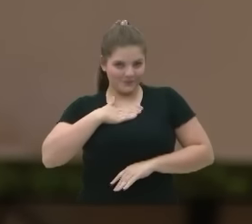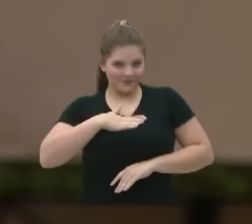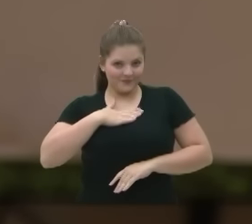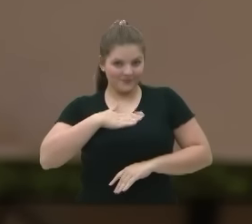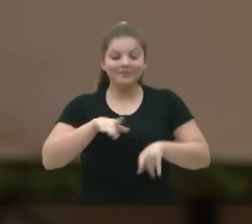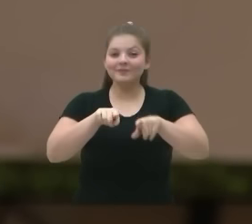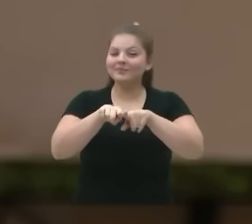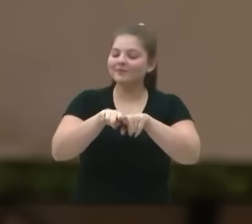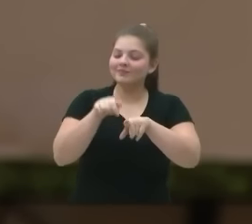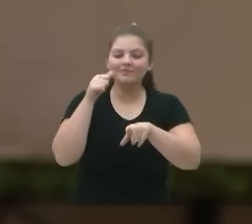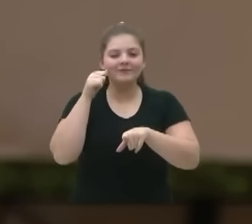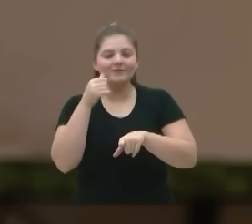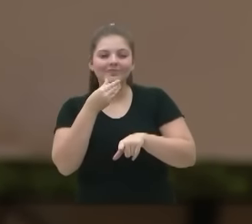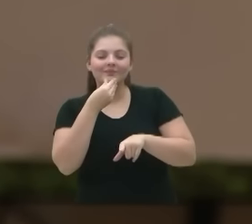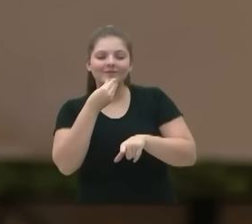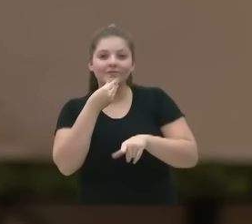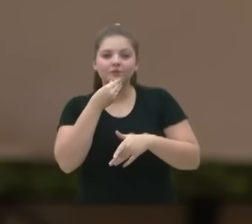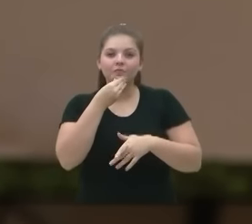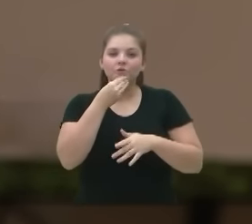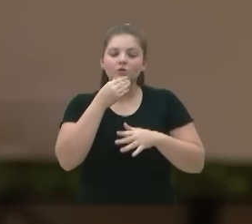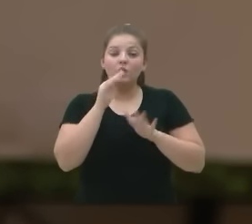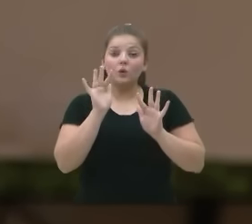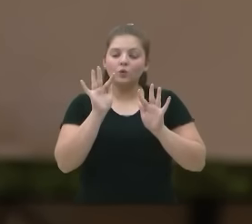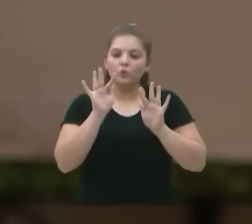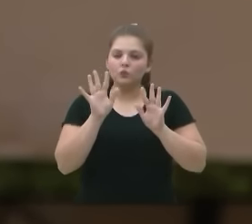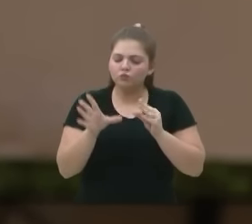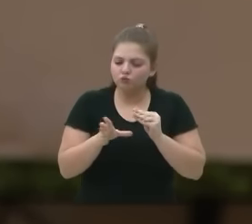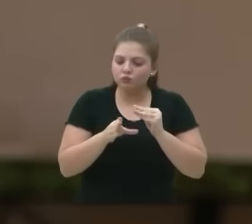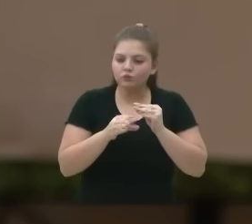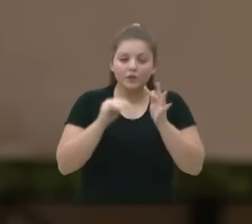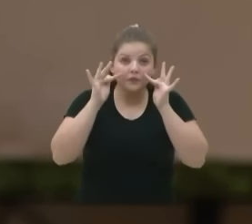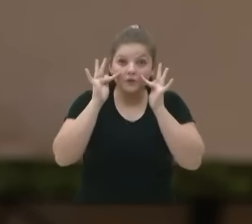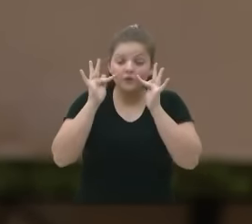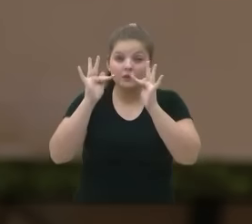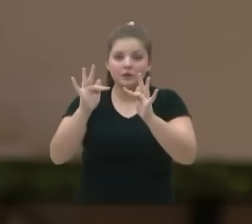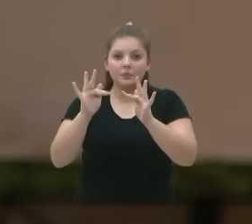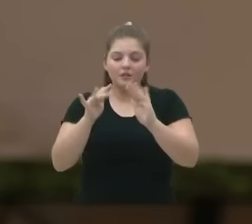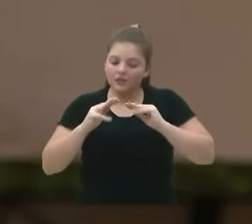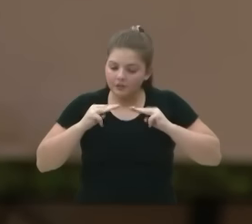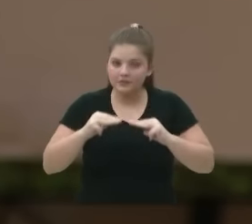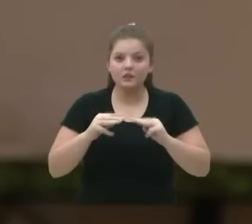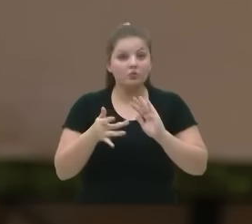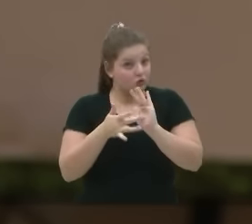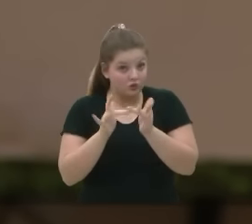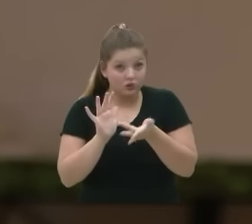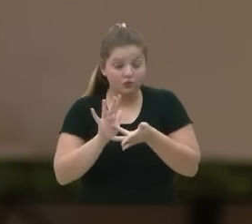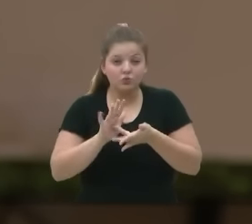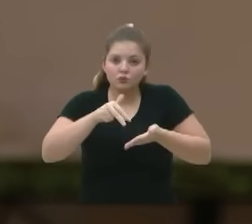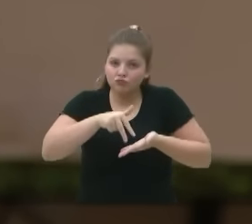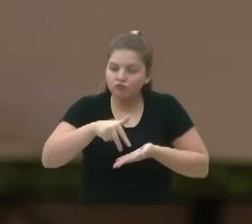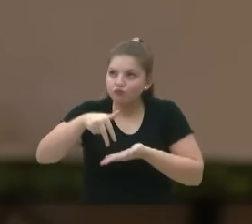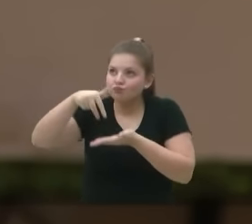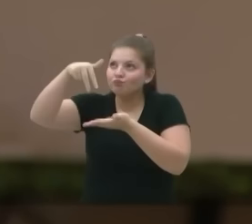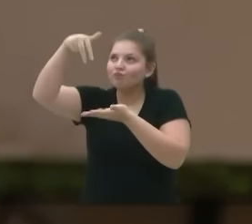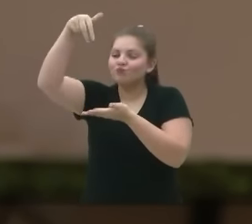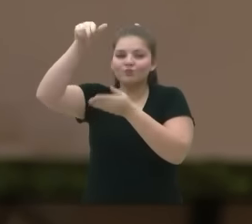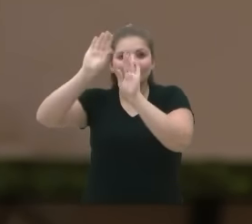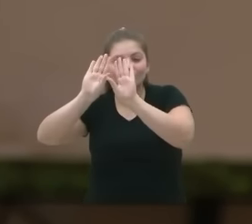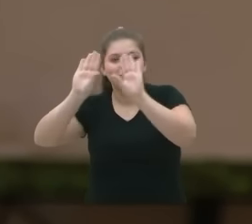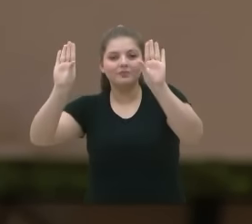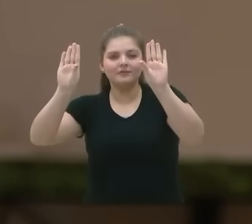Caríssimos, após concluir fielmente sua missão, Cristo subiu aos céus. Sua ascensão não é um